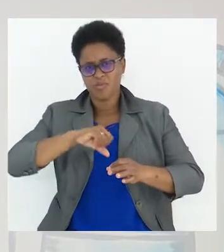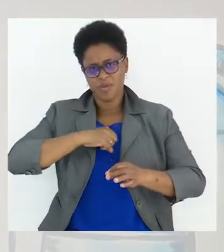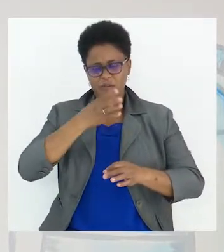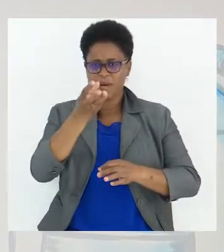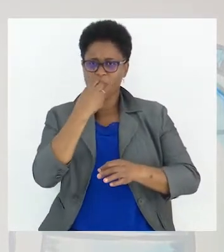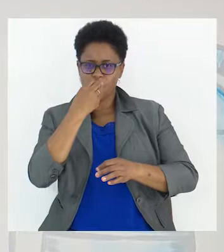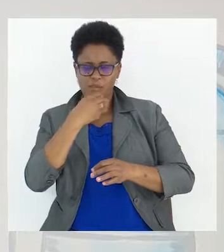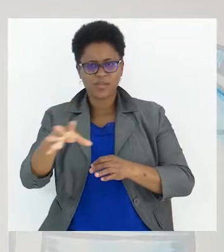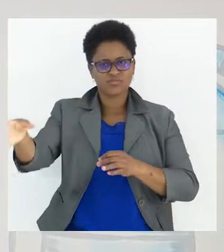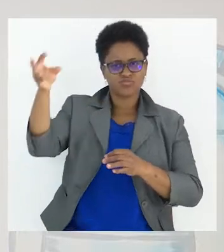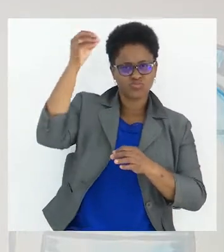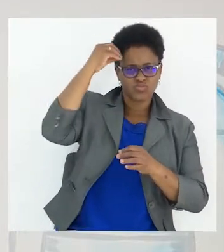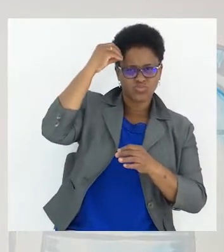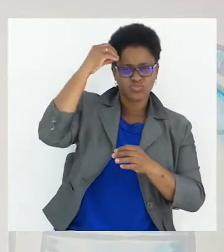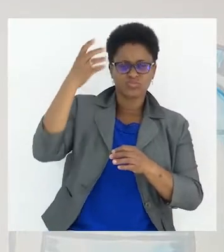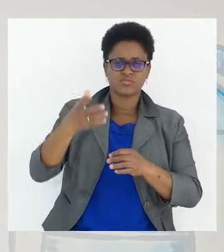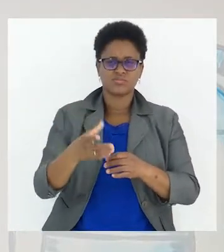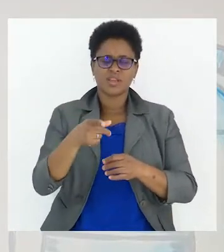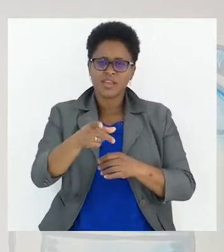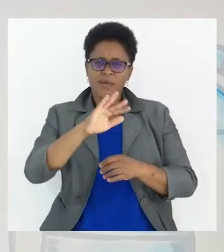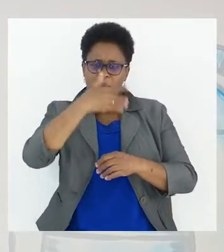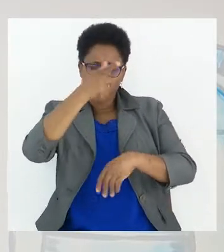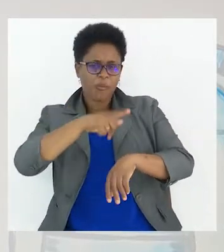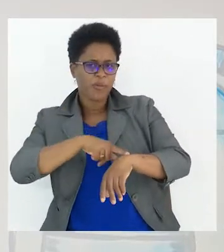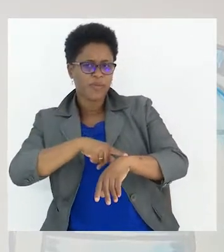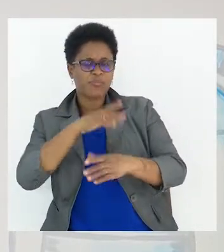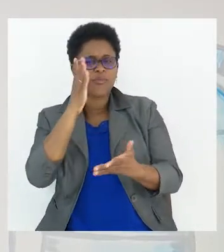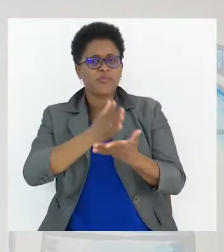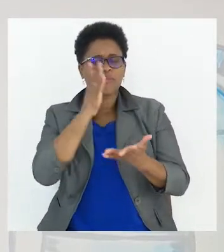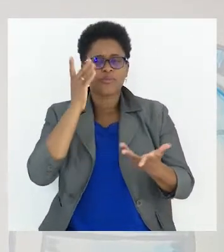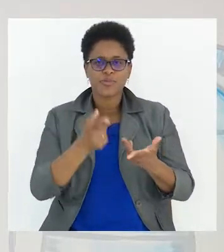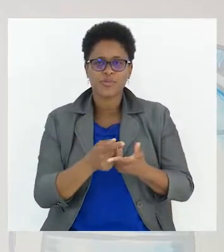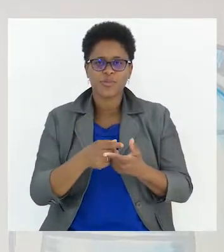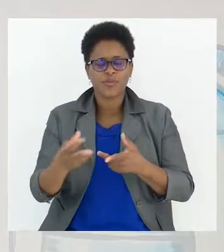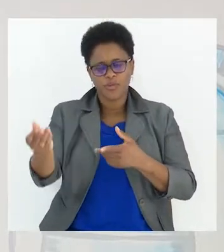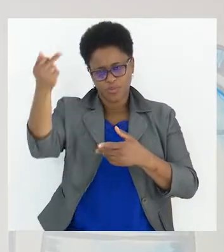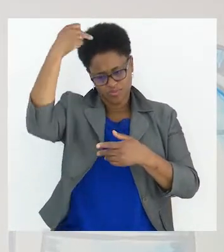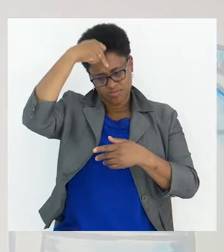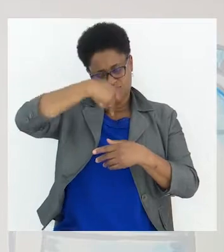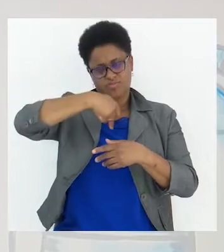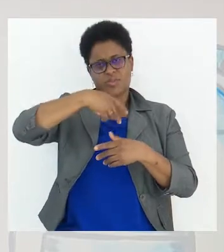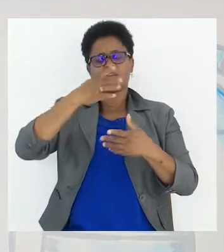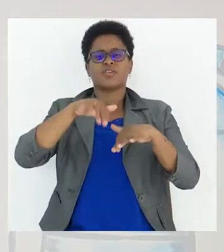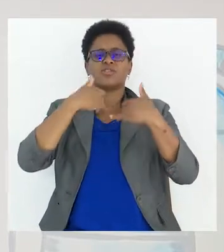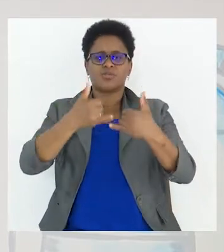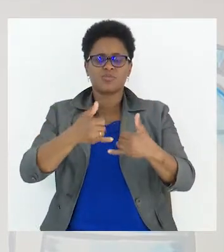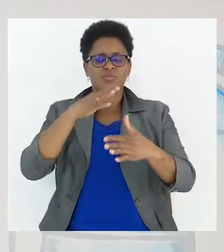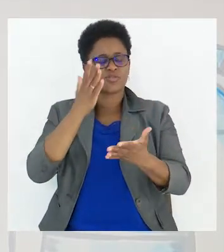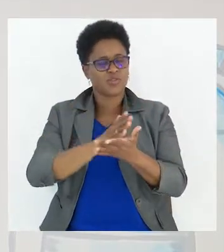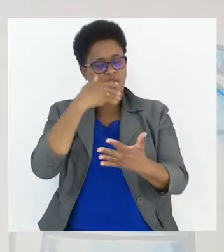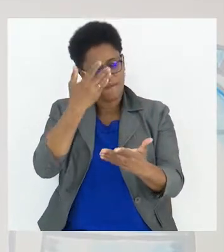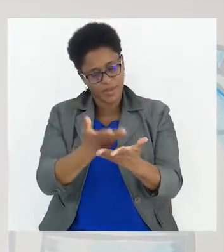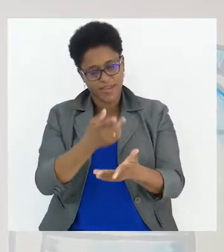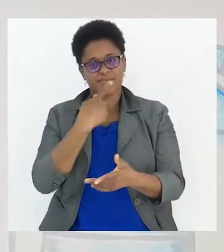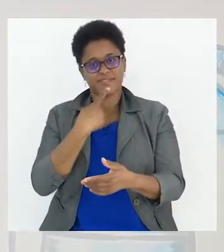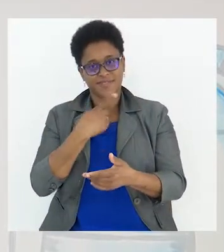Interiorizar. Aí, nos primeiros momentos, é só interiorizar e depois é só aplicar.